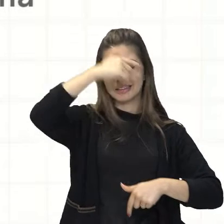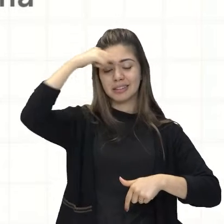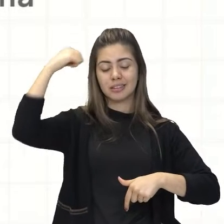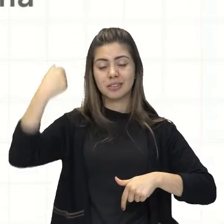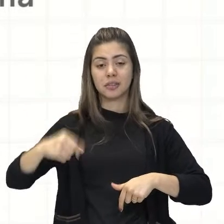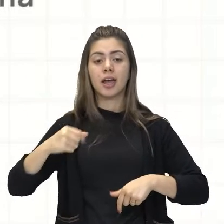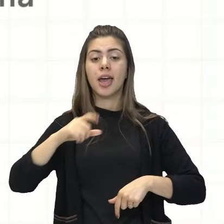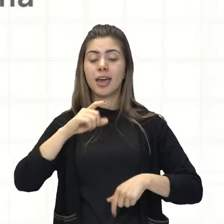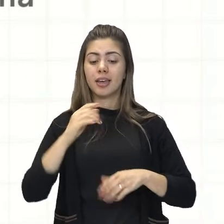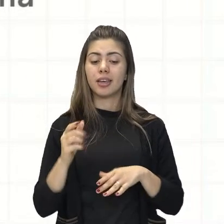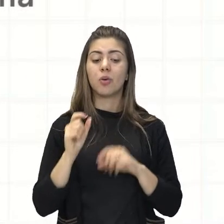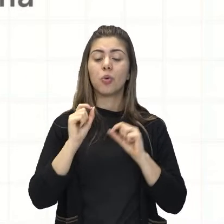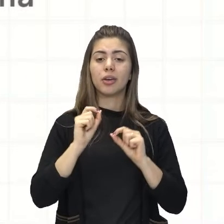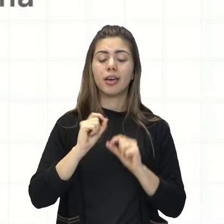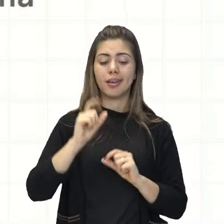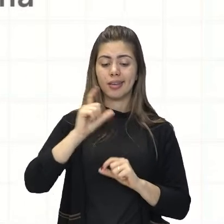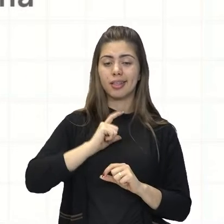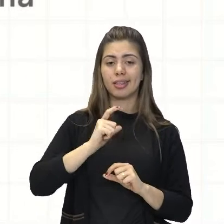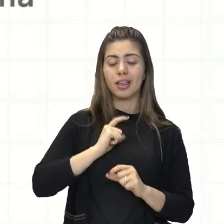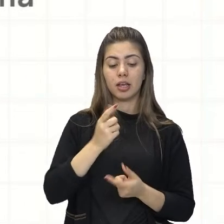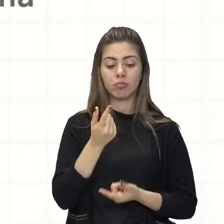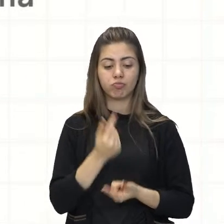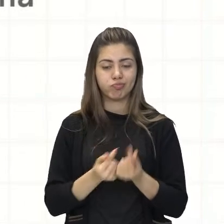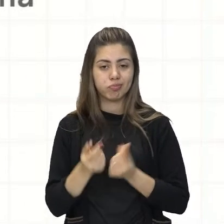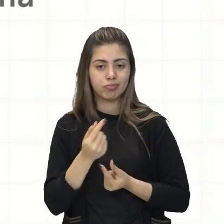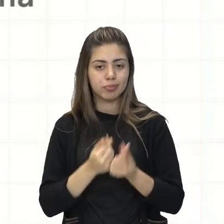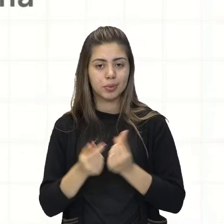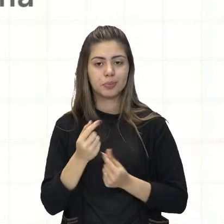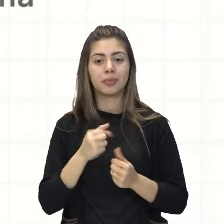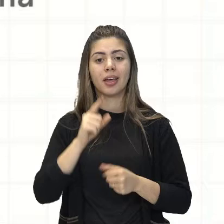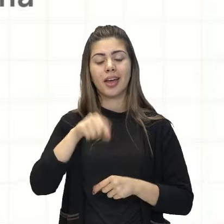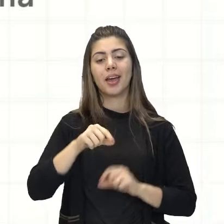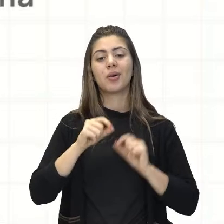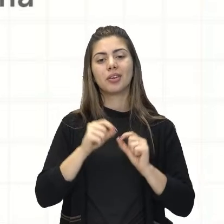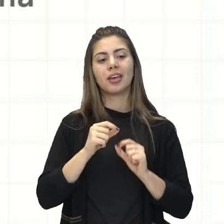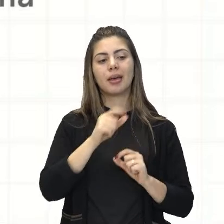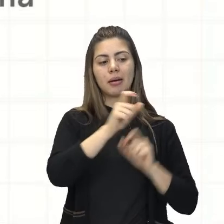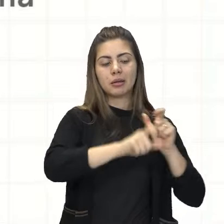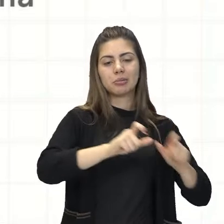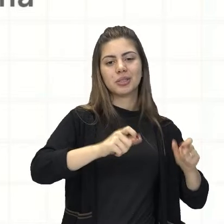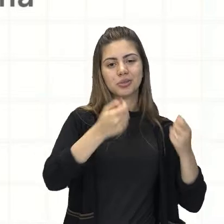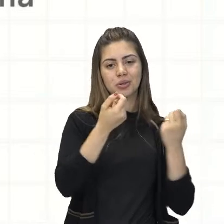econômica para o Brasil, vai ser fincado, vai ser baseado na mão de obra